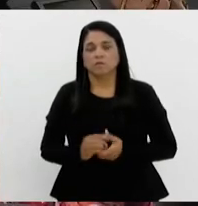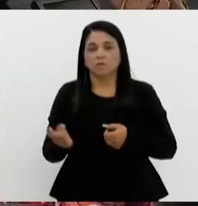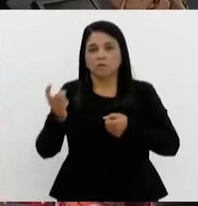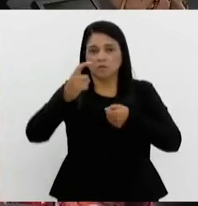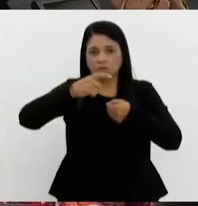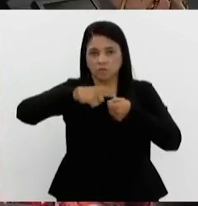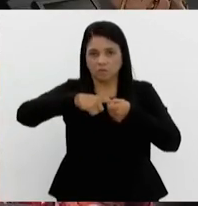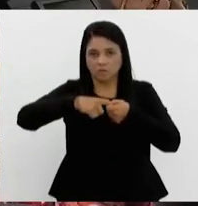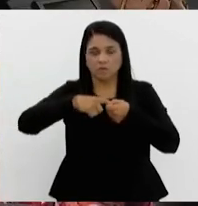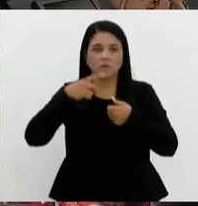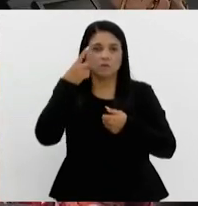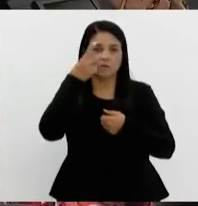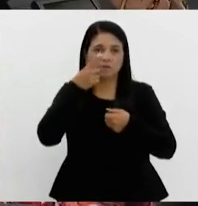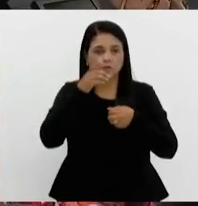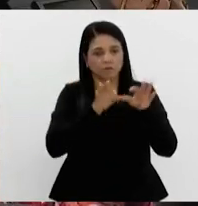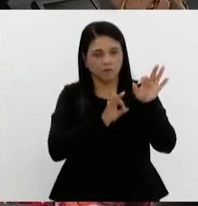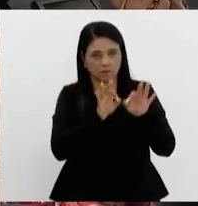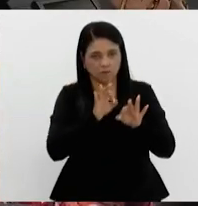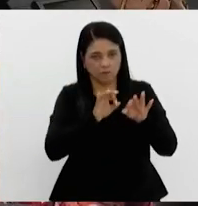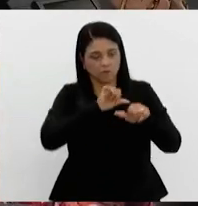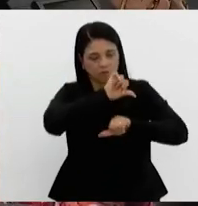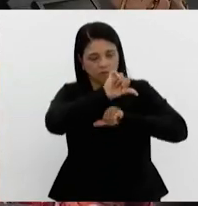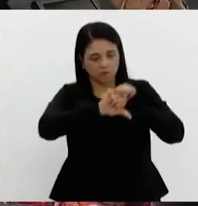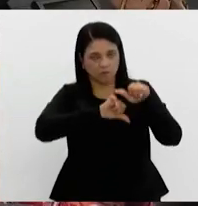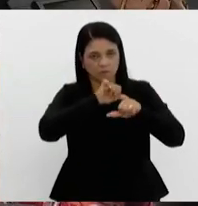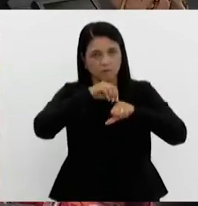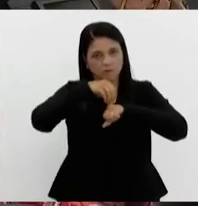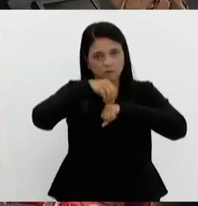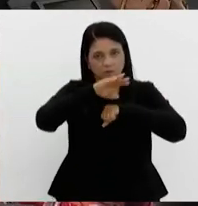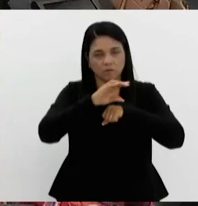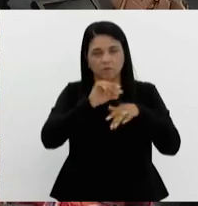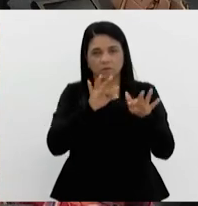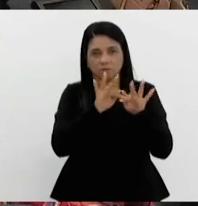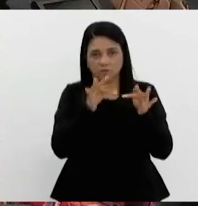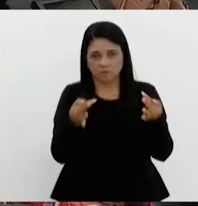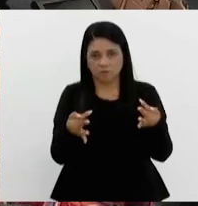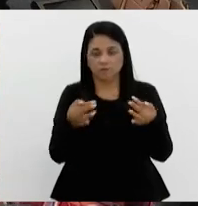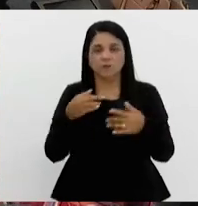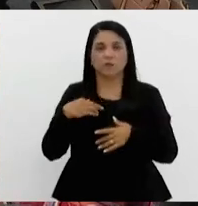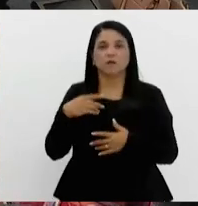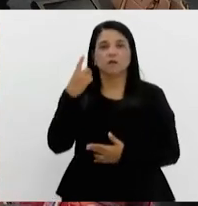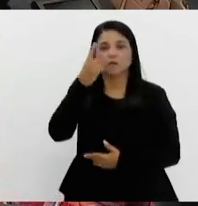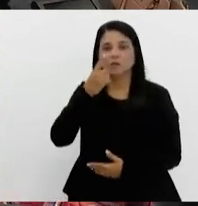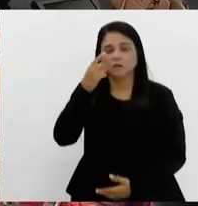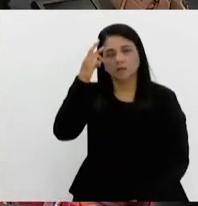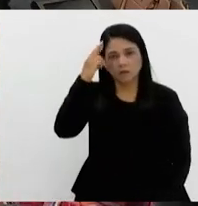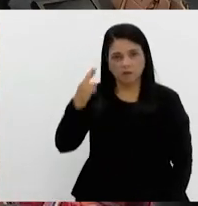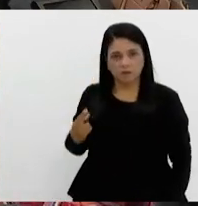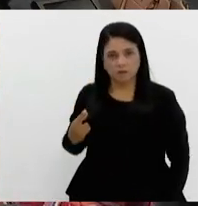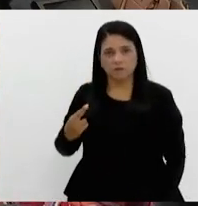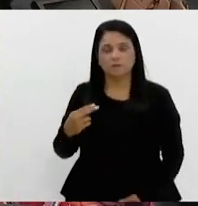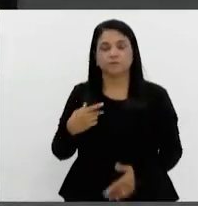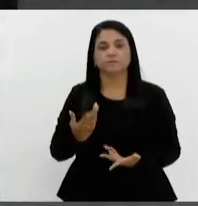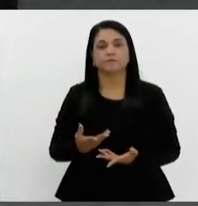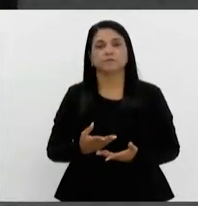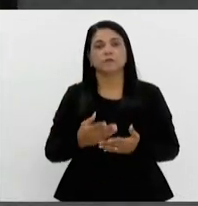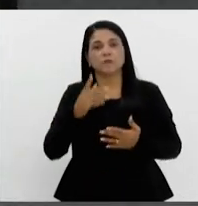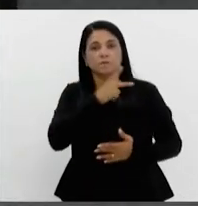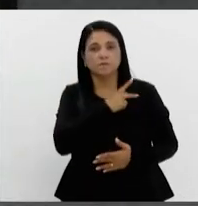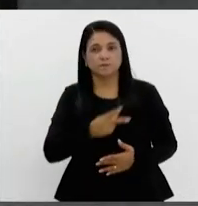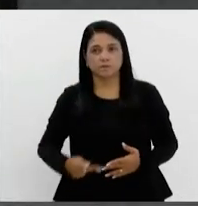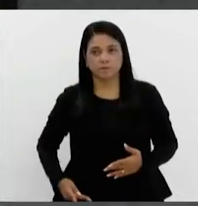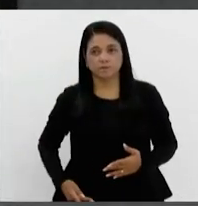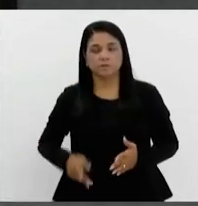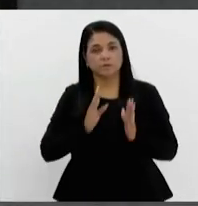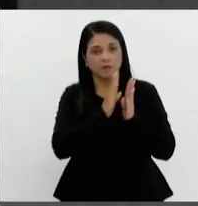Retorna o autor para a elaboração da indicação simples. Deputada Renata Souza. Senhora Presidenta, muito rápido,